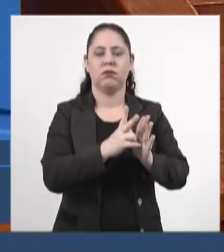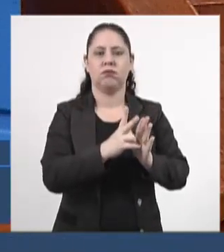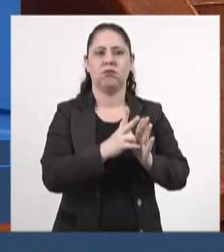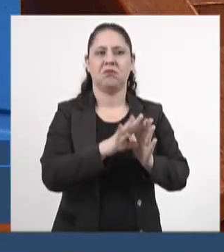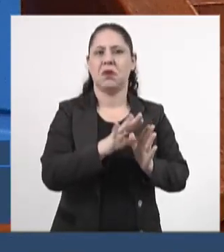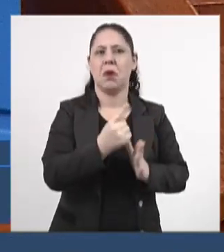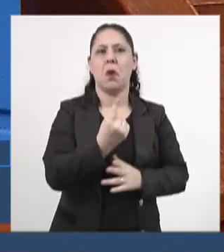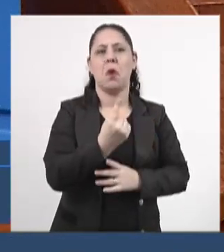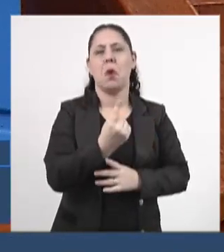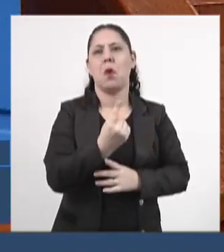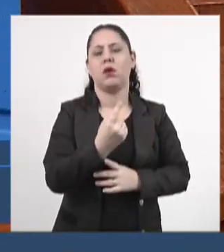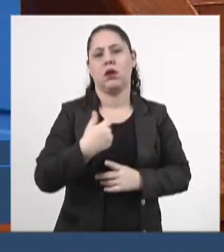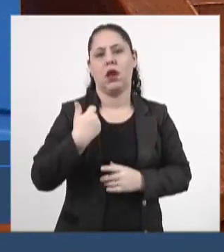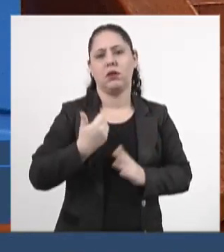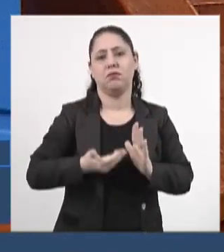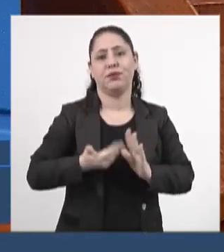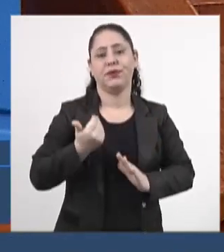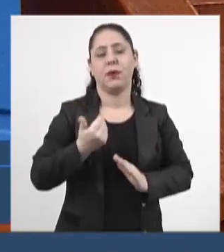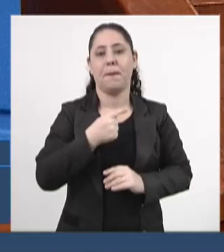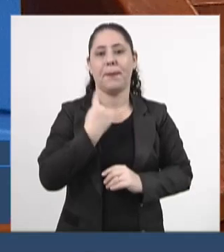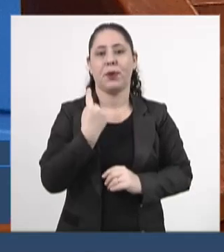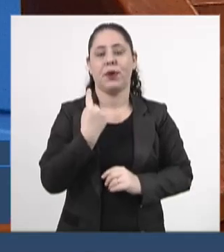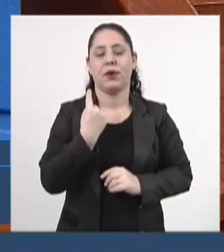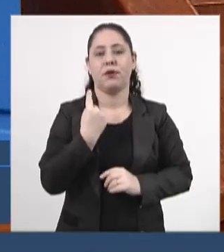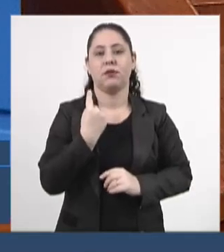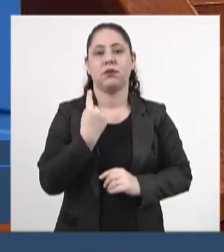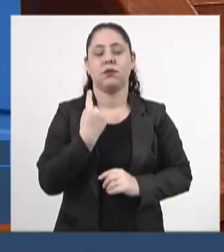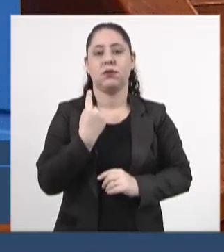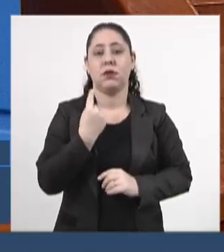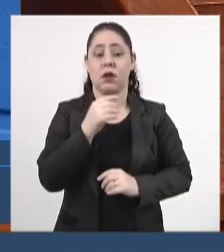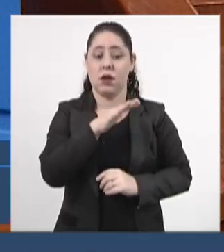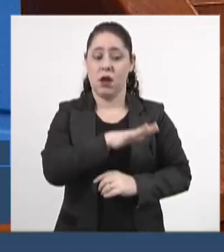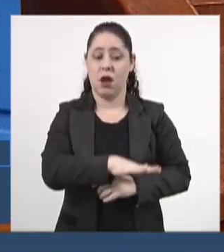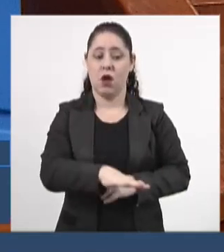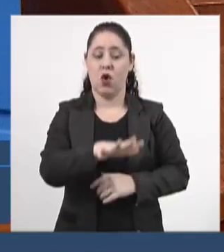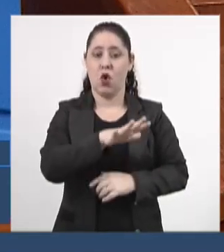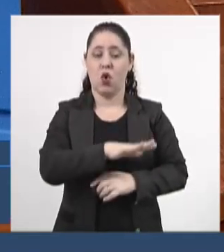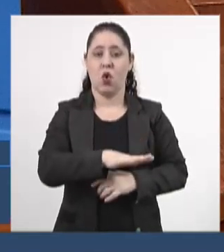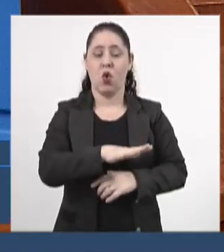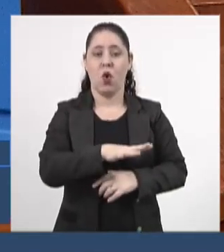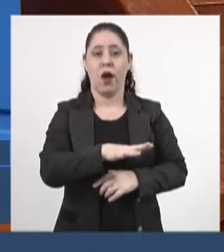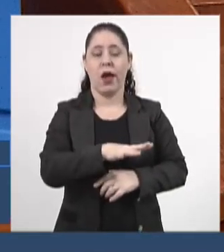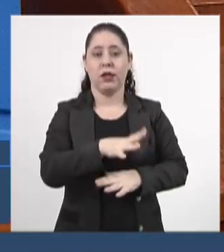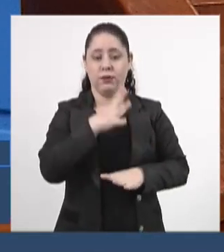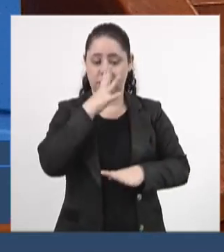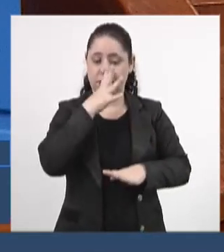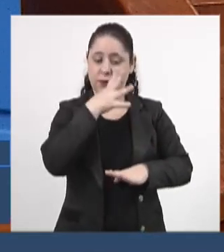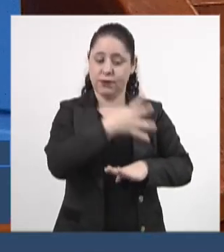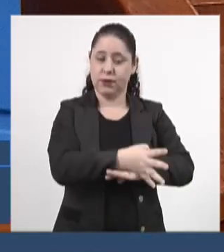pouco mais de 1 ano, que morreu numa área de ocupação em Dourados,